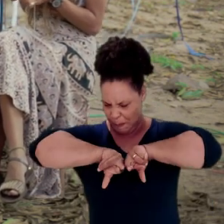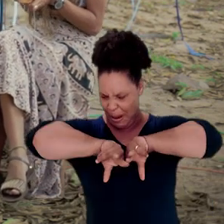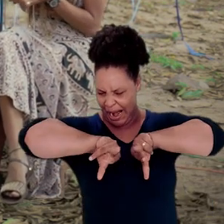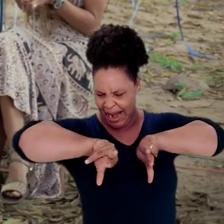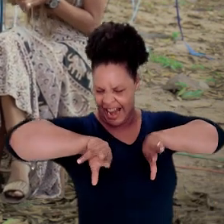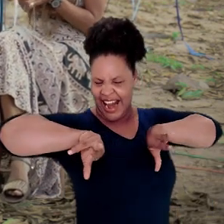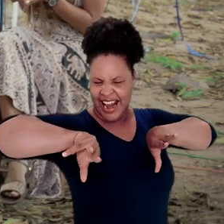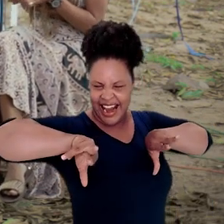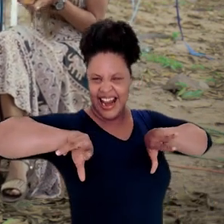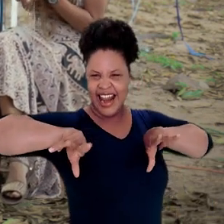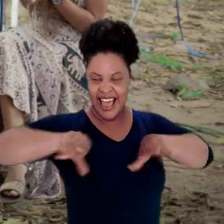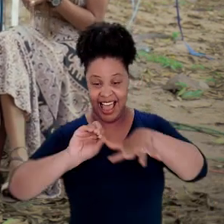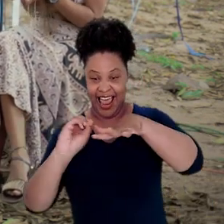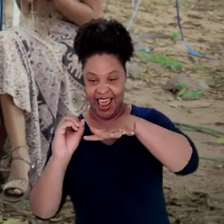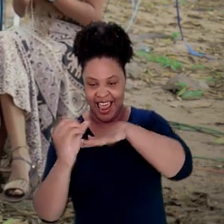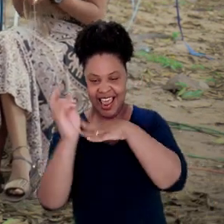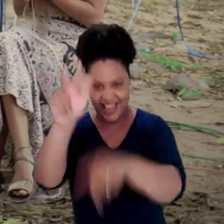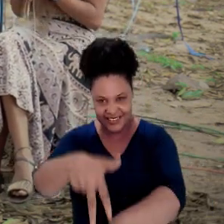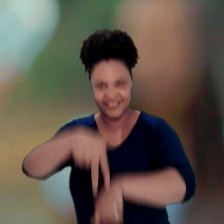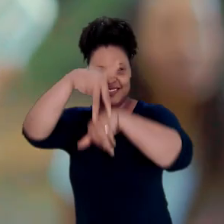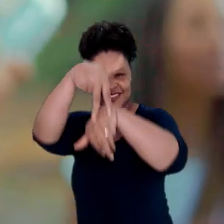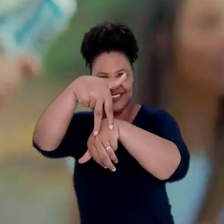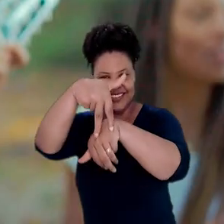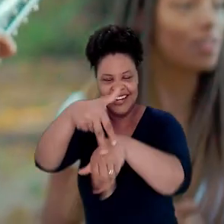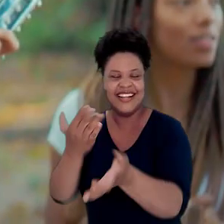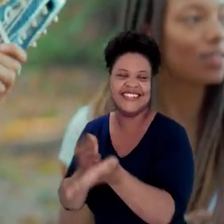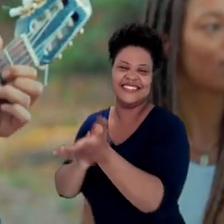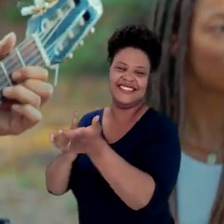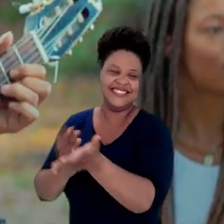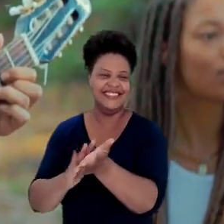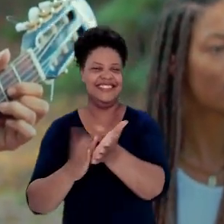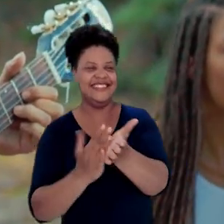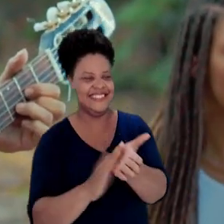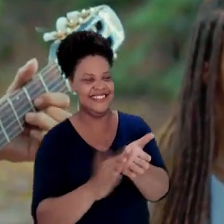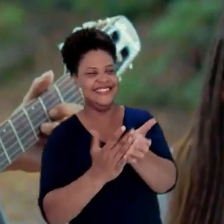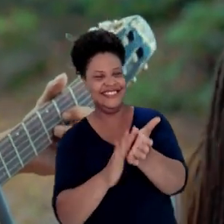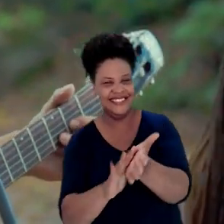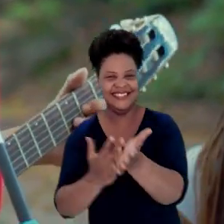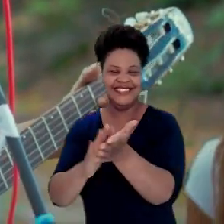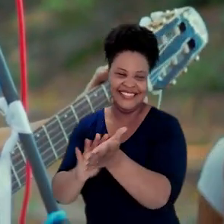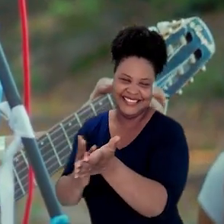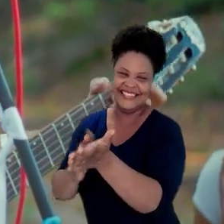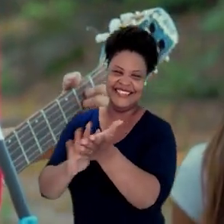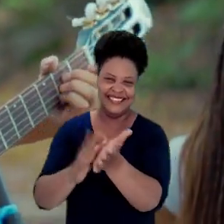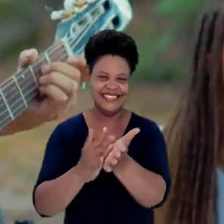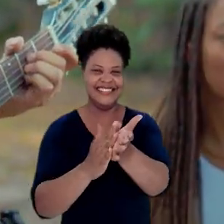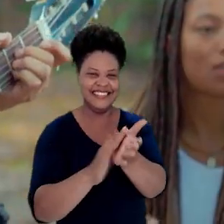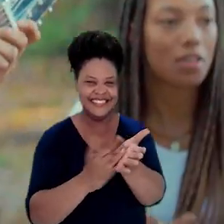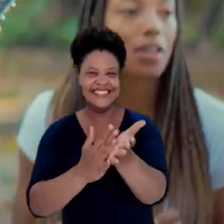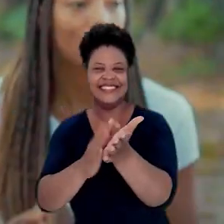urubá, vai mexendo as cadeiras até o dia clarear, porque é gostoso